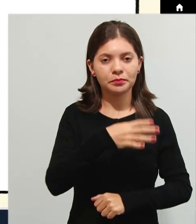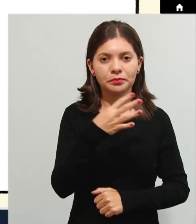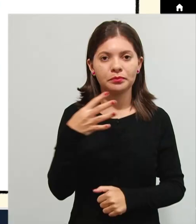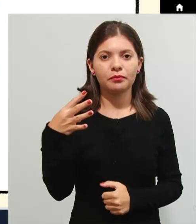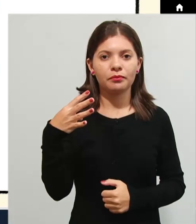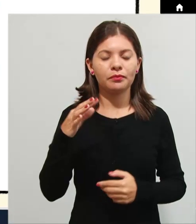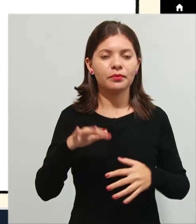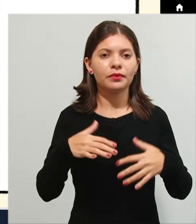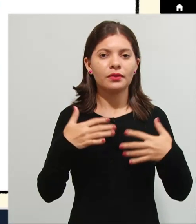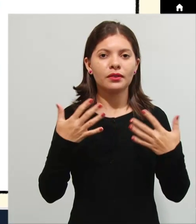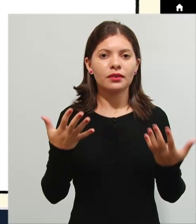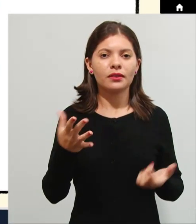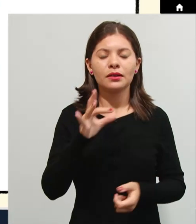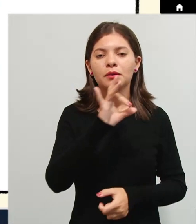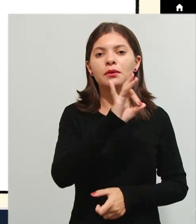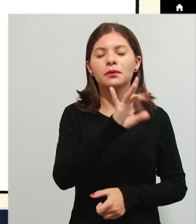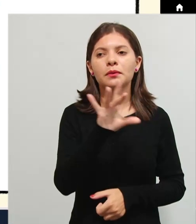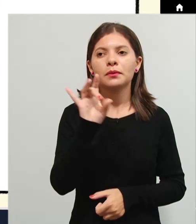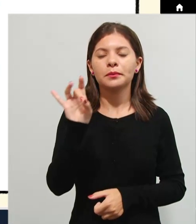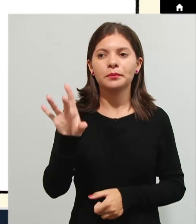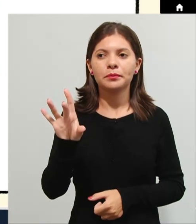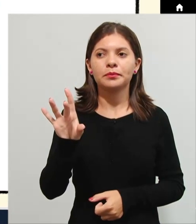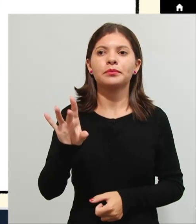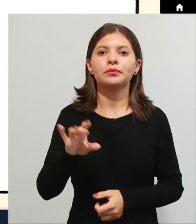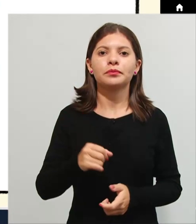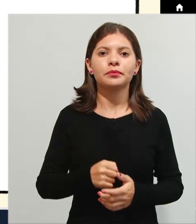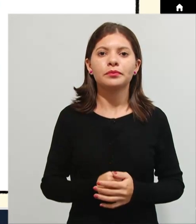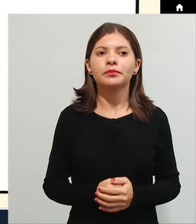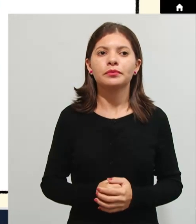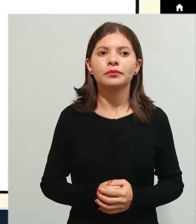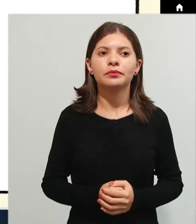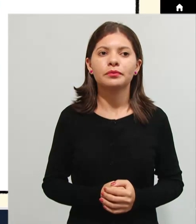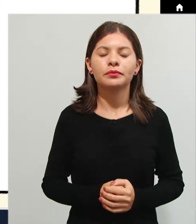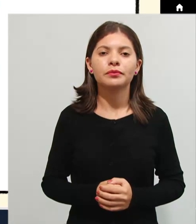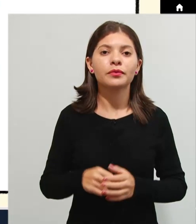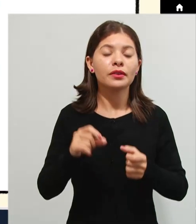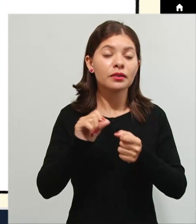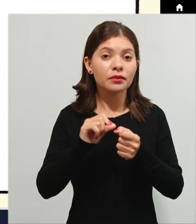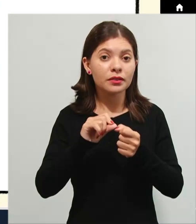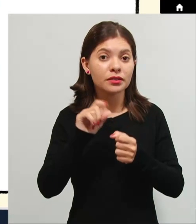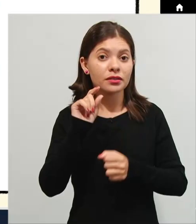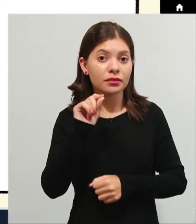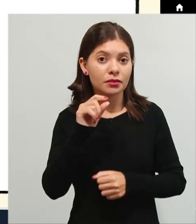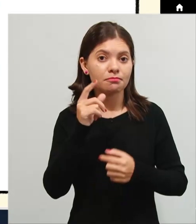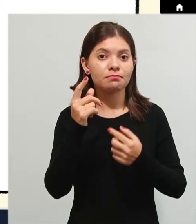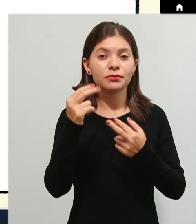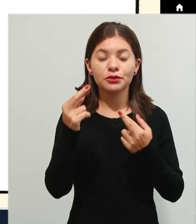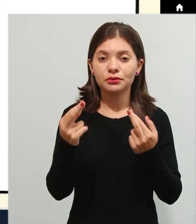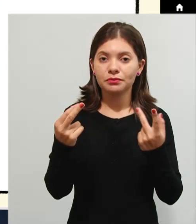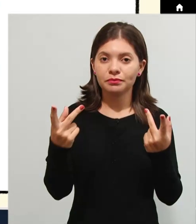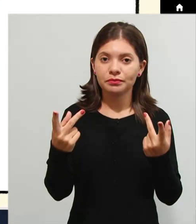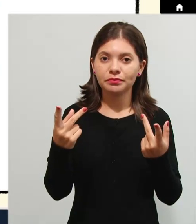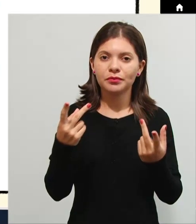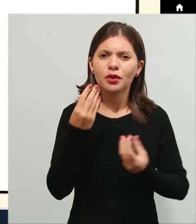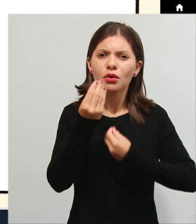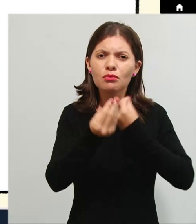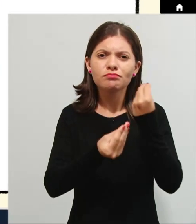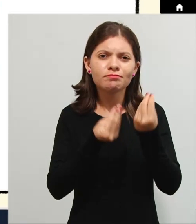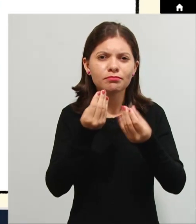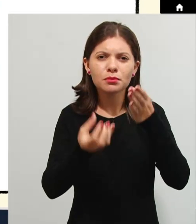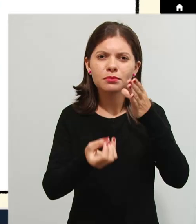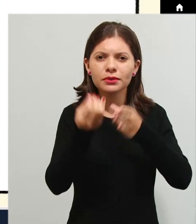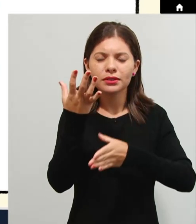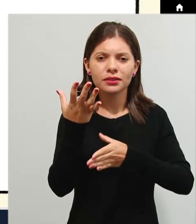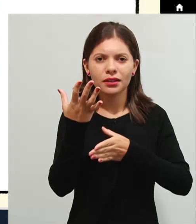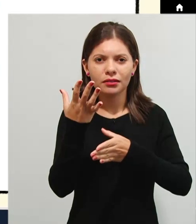planilhas. Então, cada fórmula dessa vai fazer algo diferente. Como é que nós